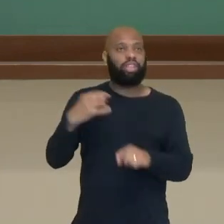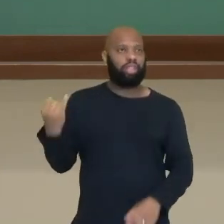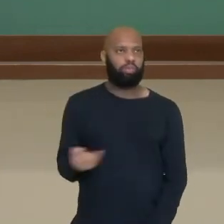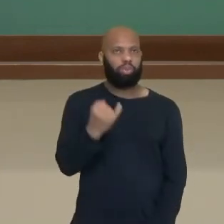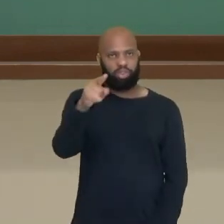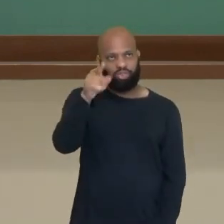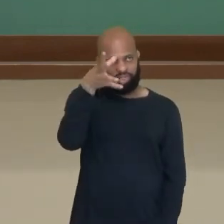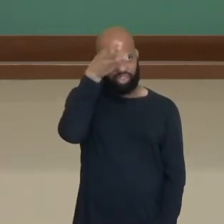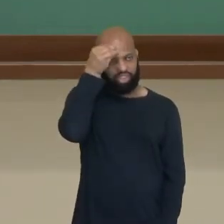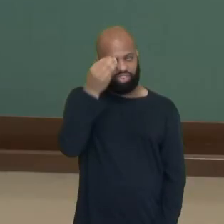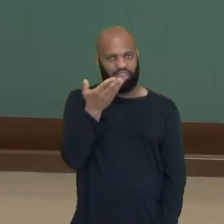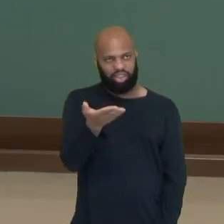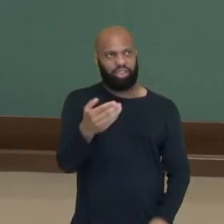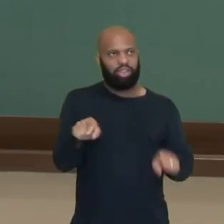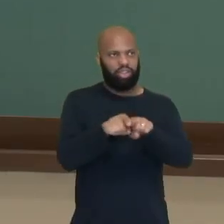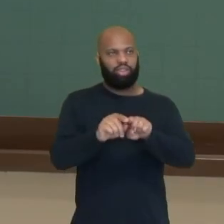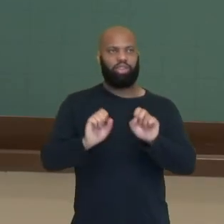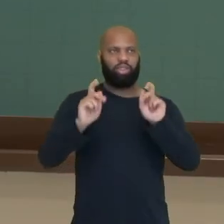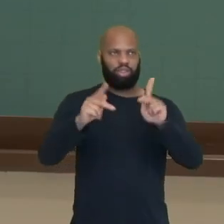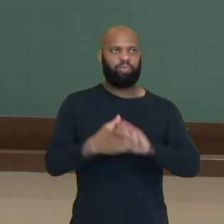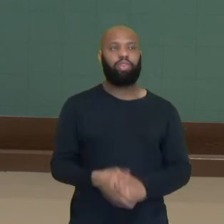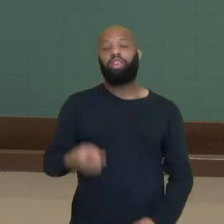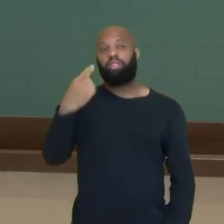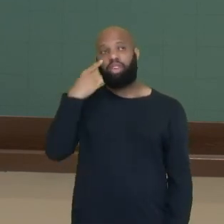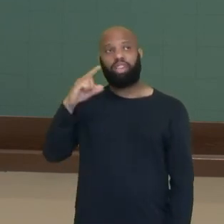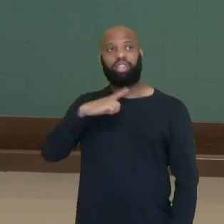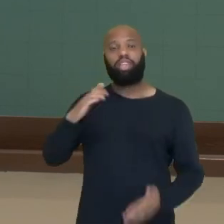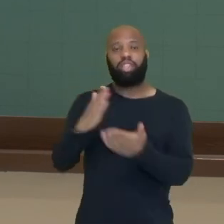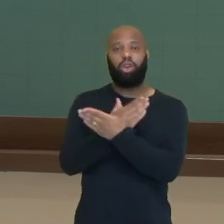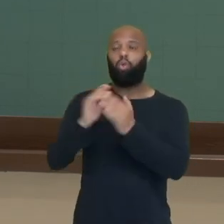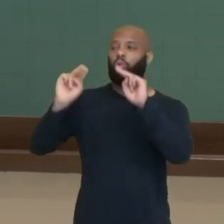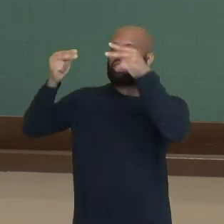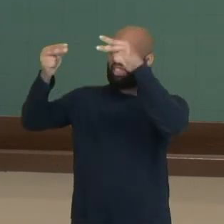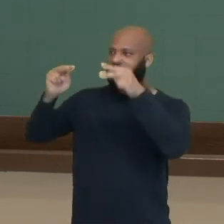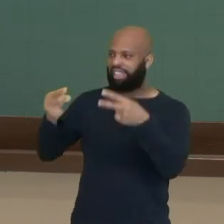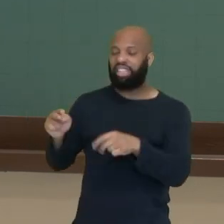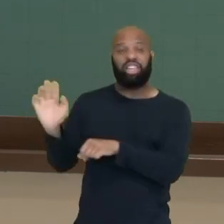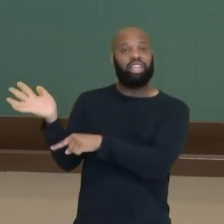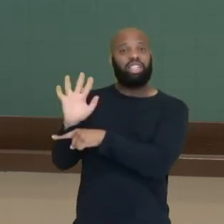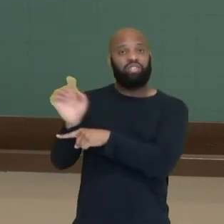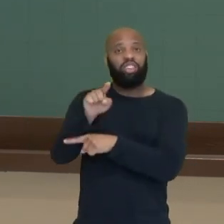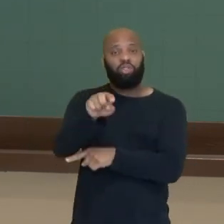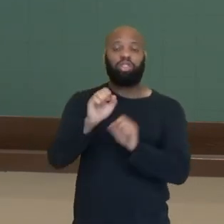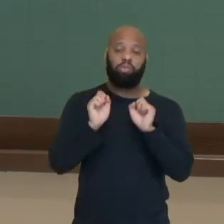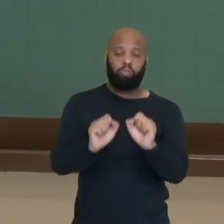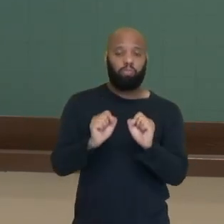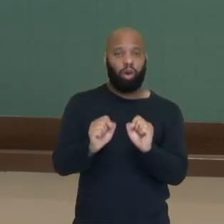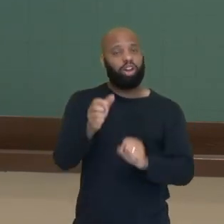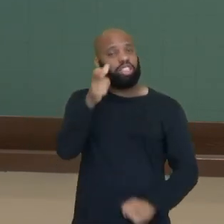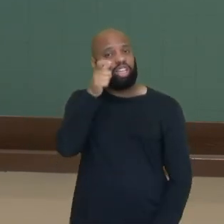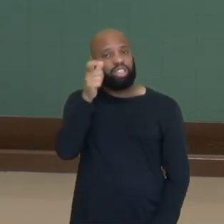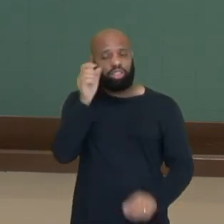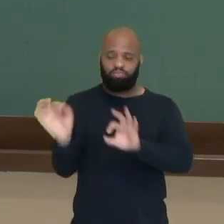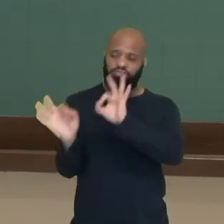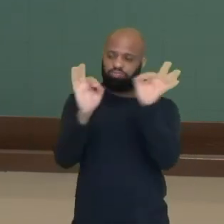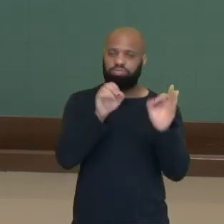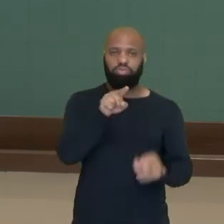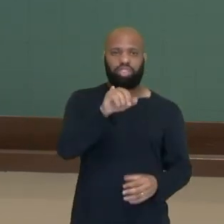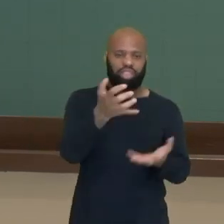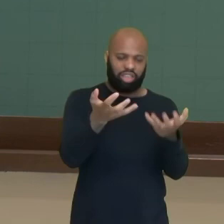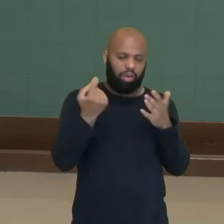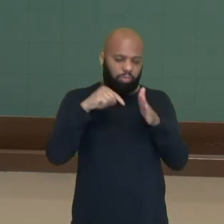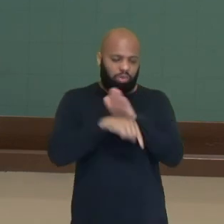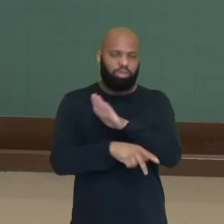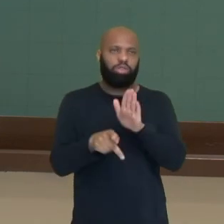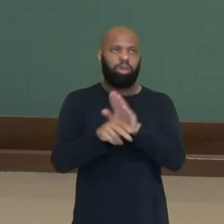importante vocês lembrarem também. Eu deixo para vocês aqui uma sugestão de vídeos, se vocês quiserem se